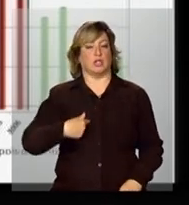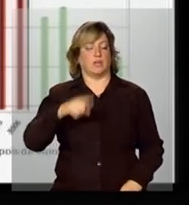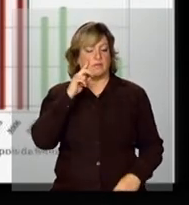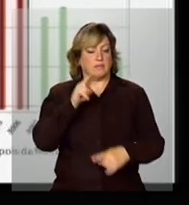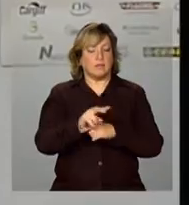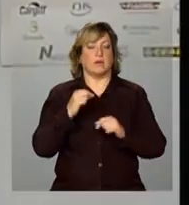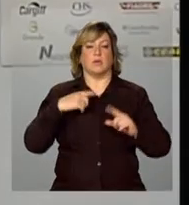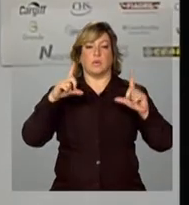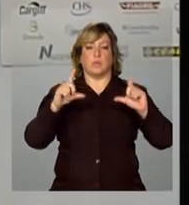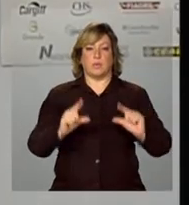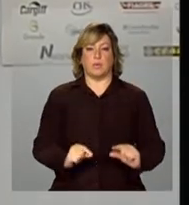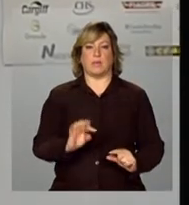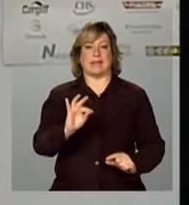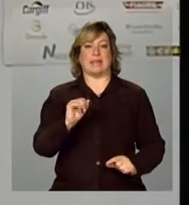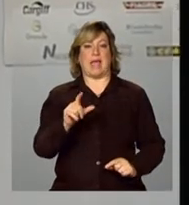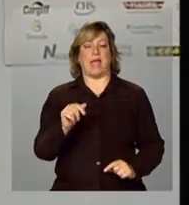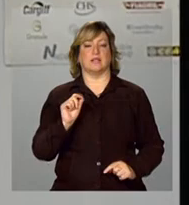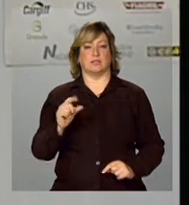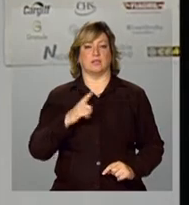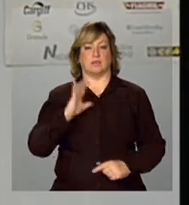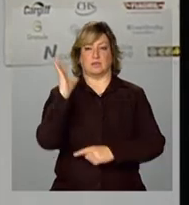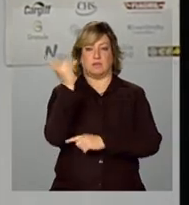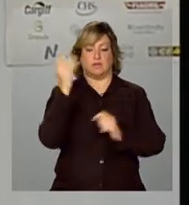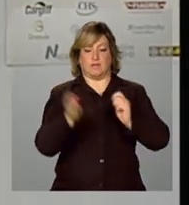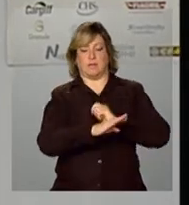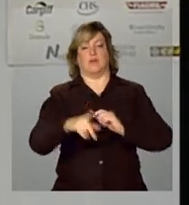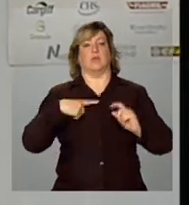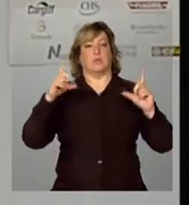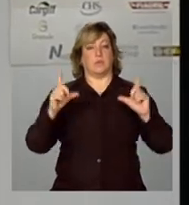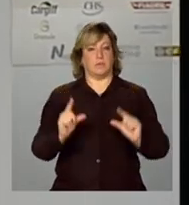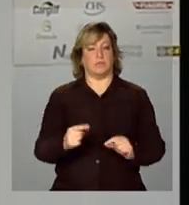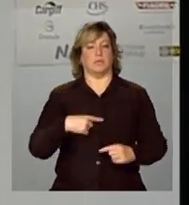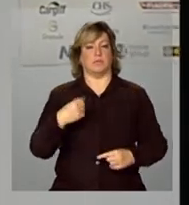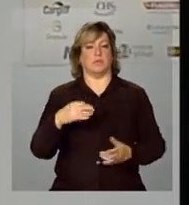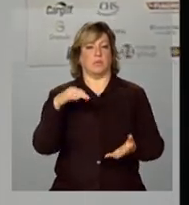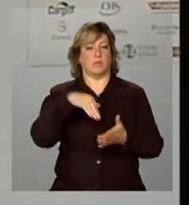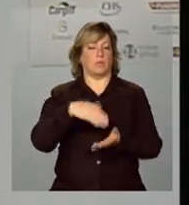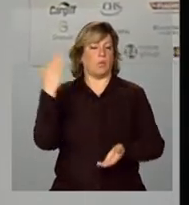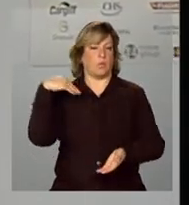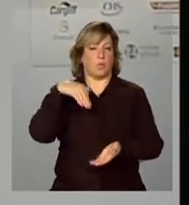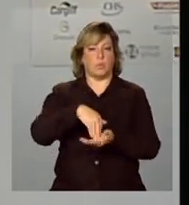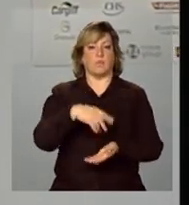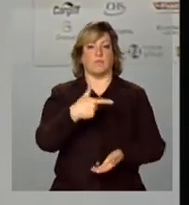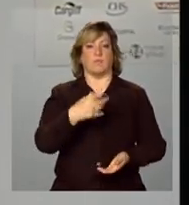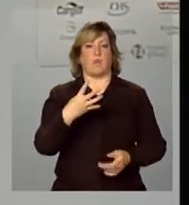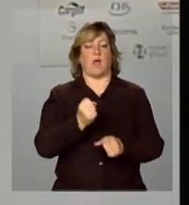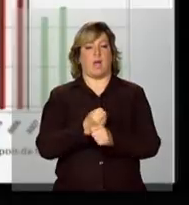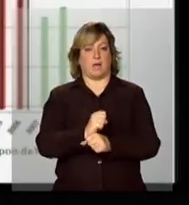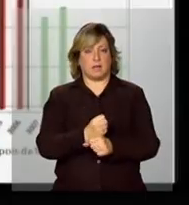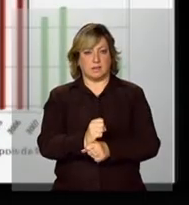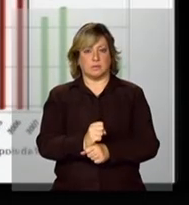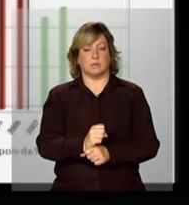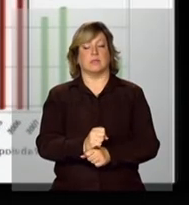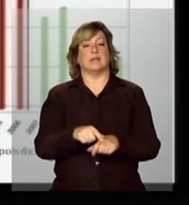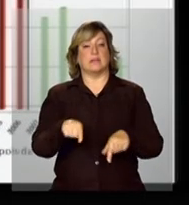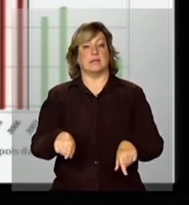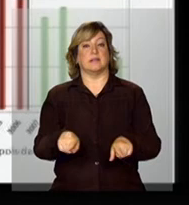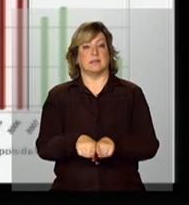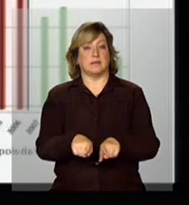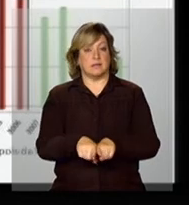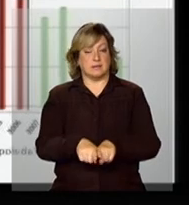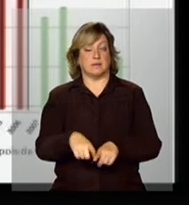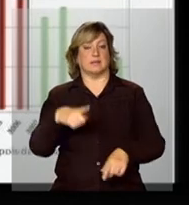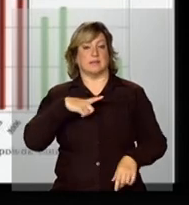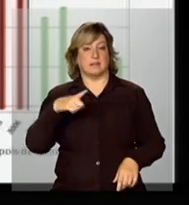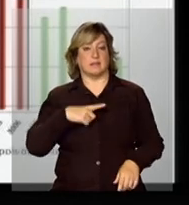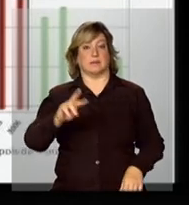menores taxas de desflorestamento nos últimos 24 anos e, certamente, a moratória da soja